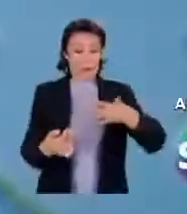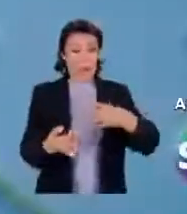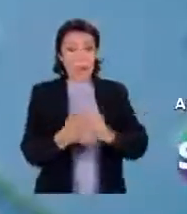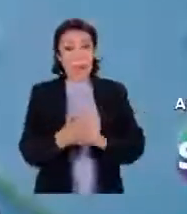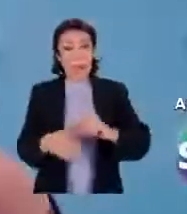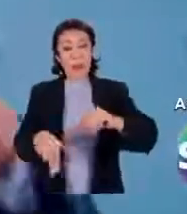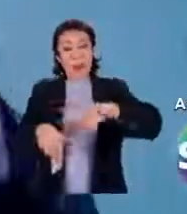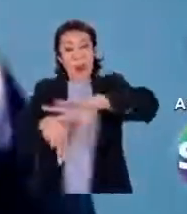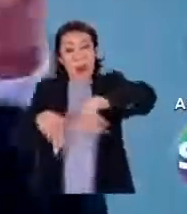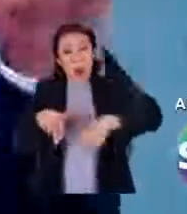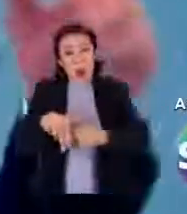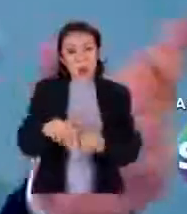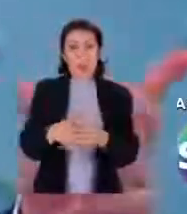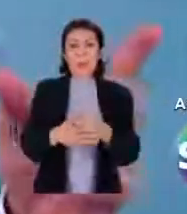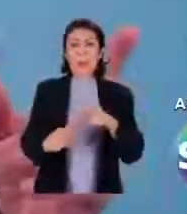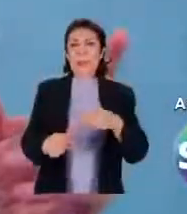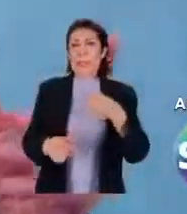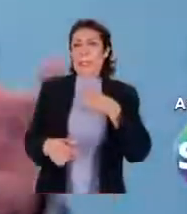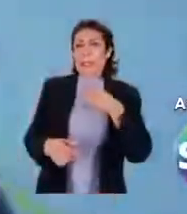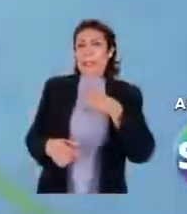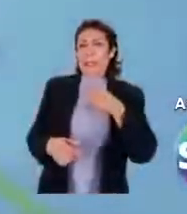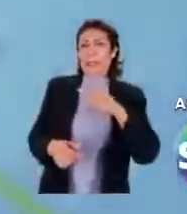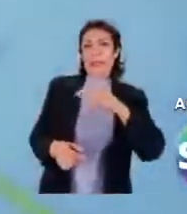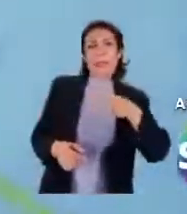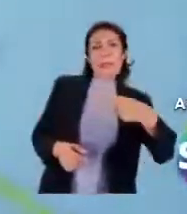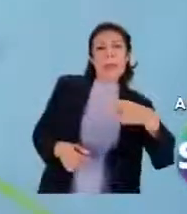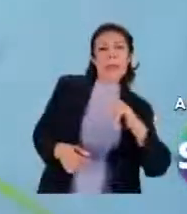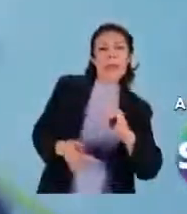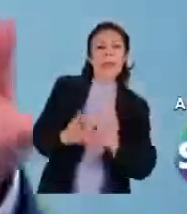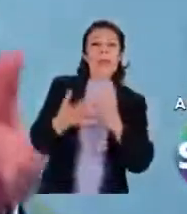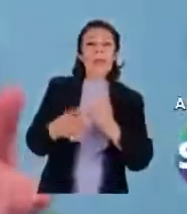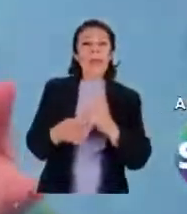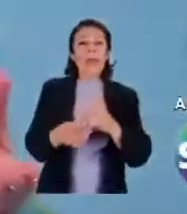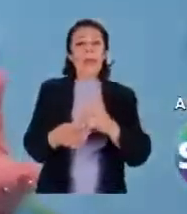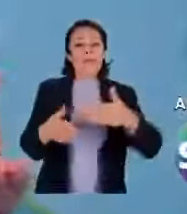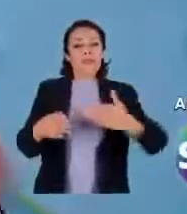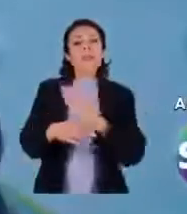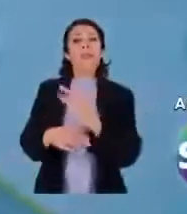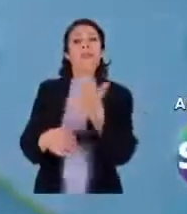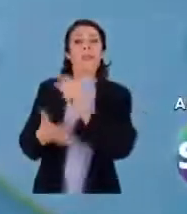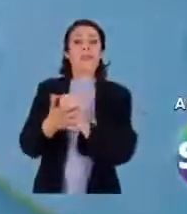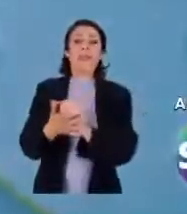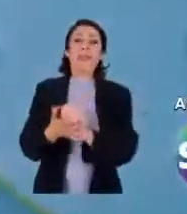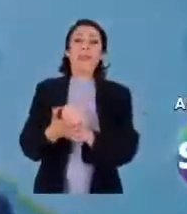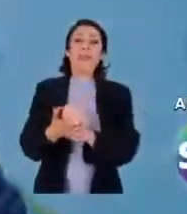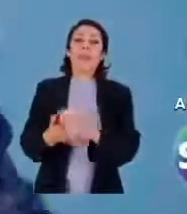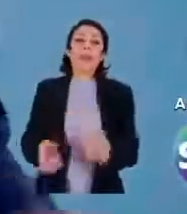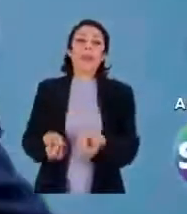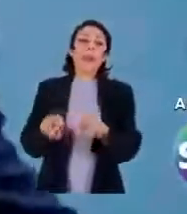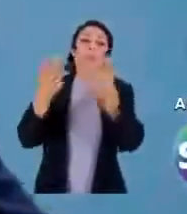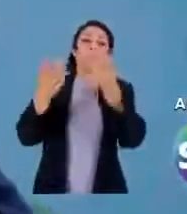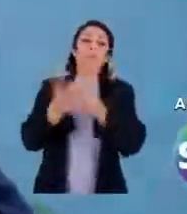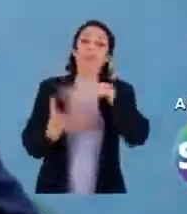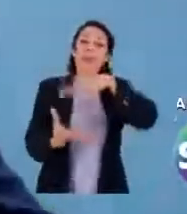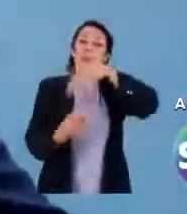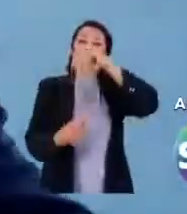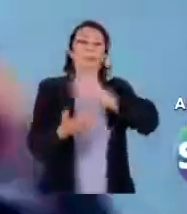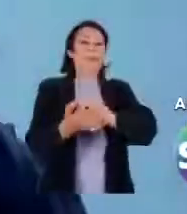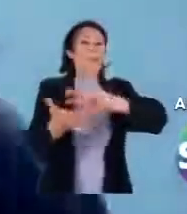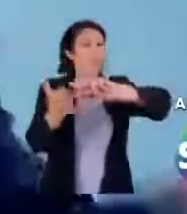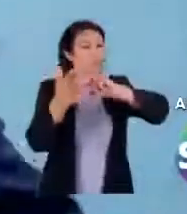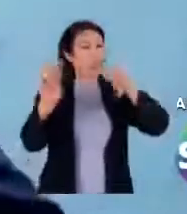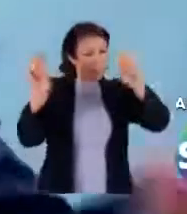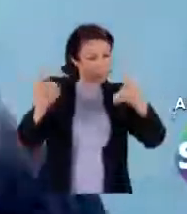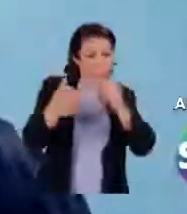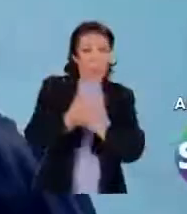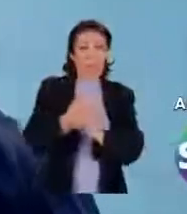corrupção e tal você fica apavorado com CPI e quer sua eleição aí vende a alma eu chego lá o seguinte vida limpa não